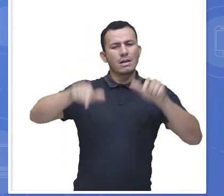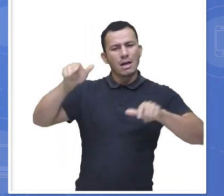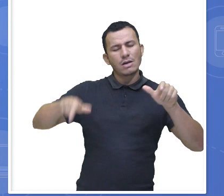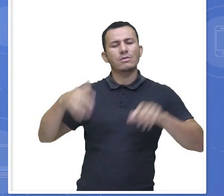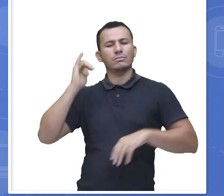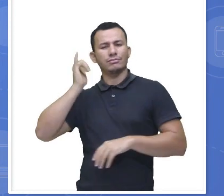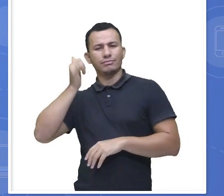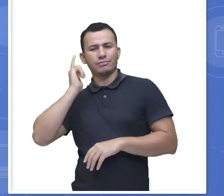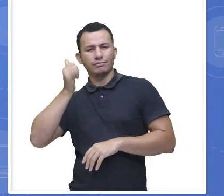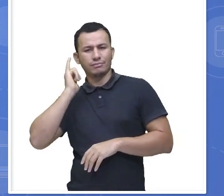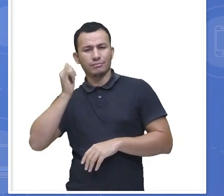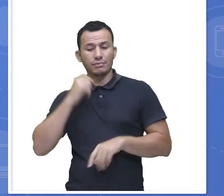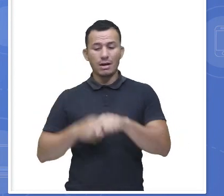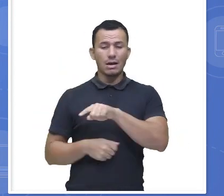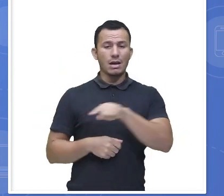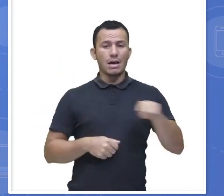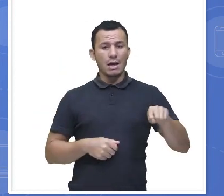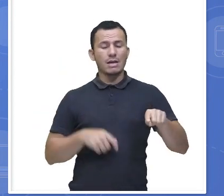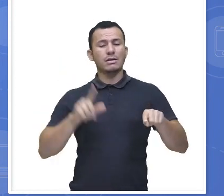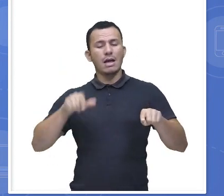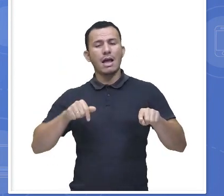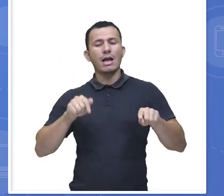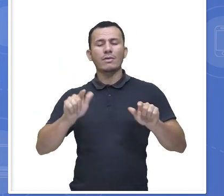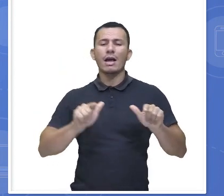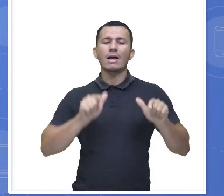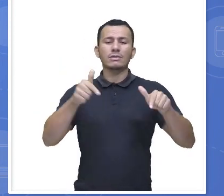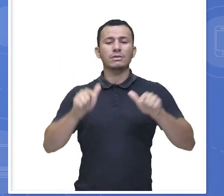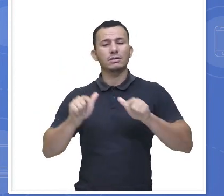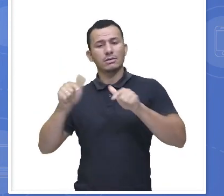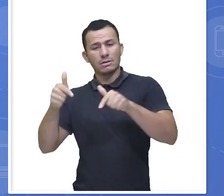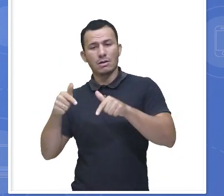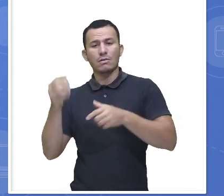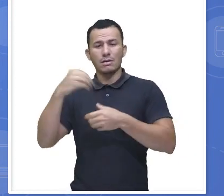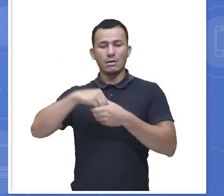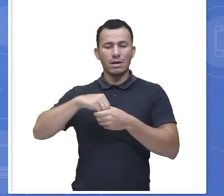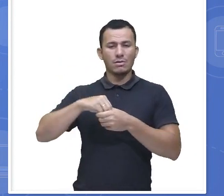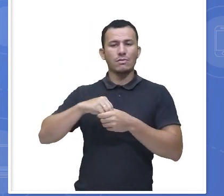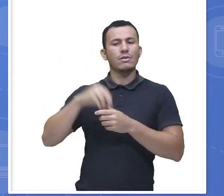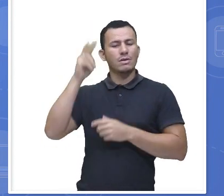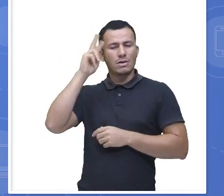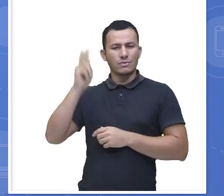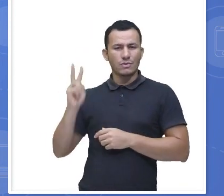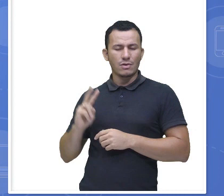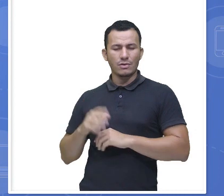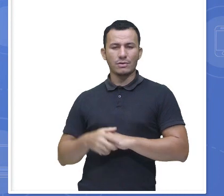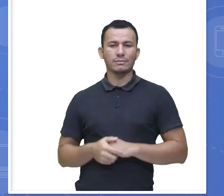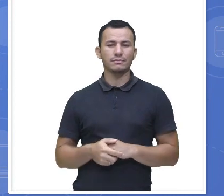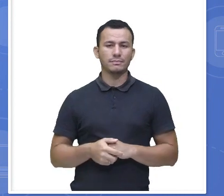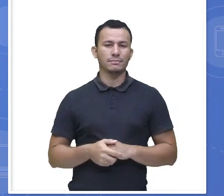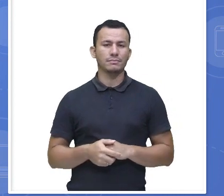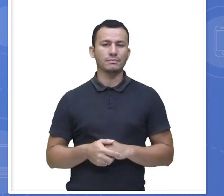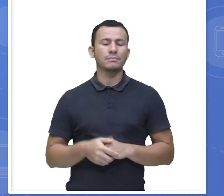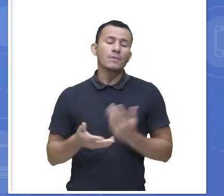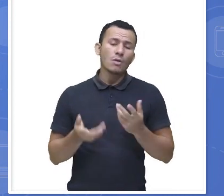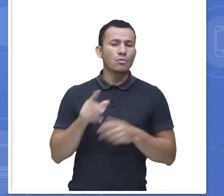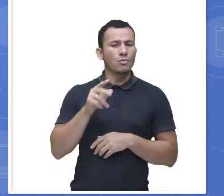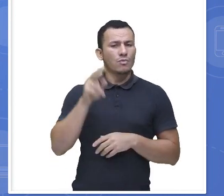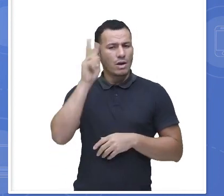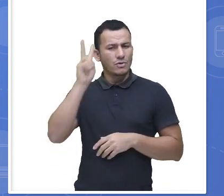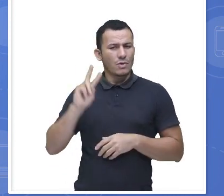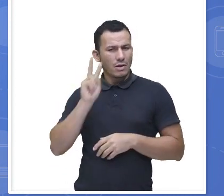narrativa. Eles são os elementos que agem na história, certo? A pergunta é quem? Quem são os personagens? Lá na história você viu,